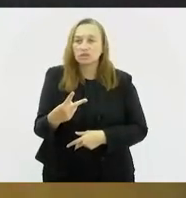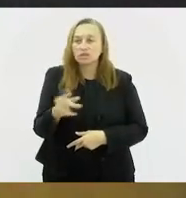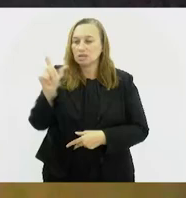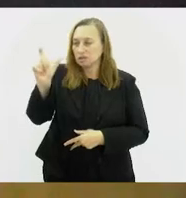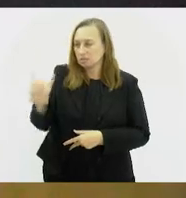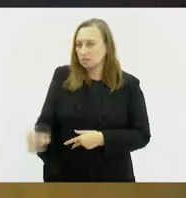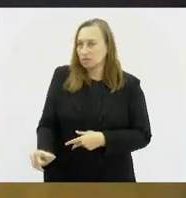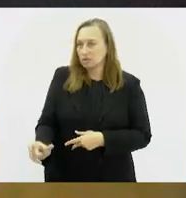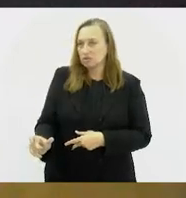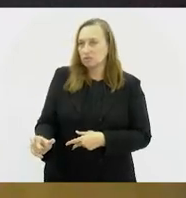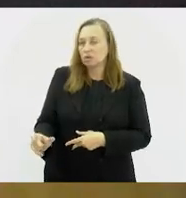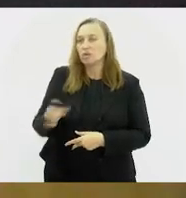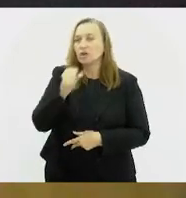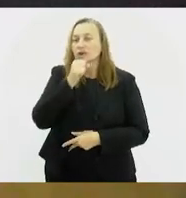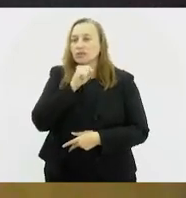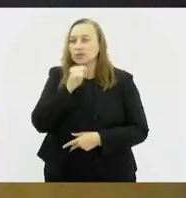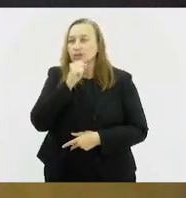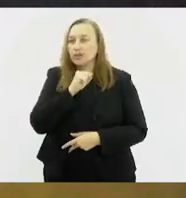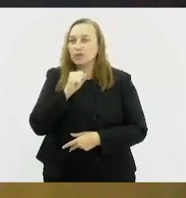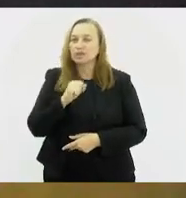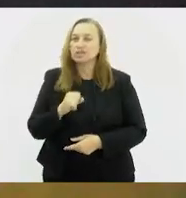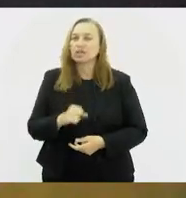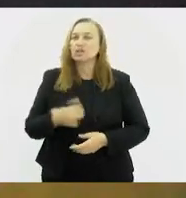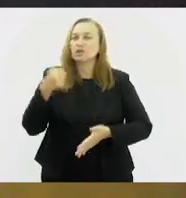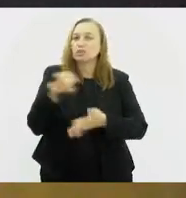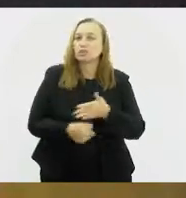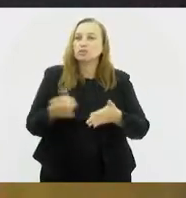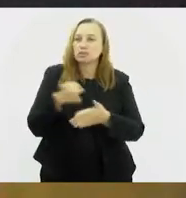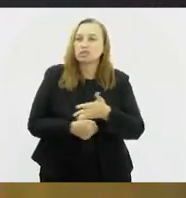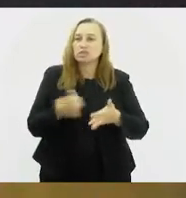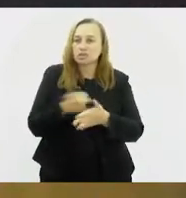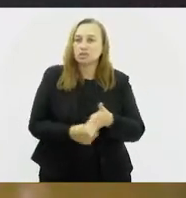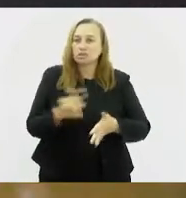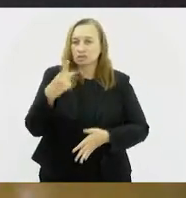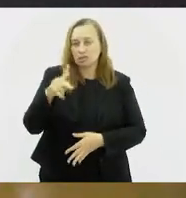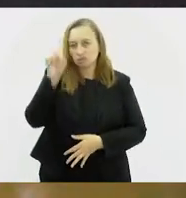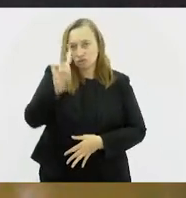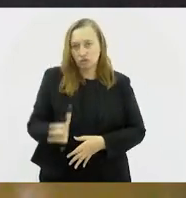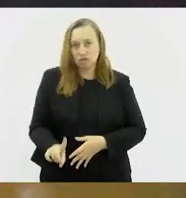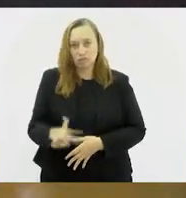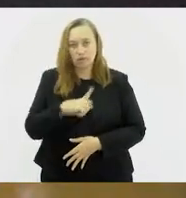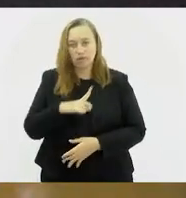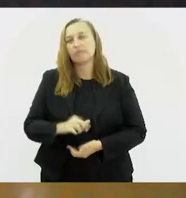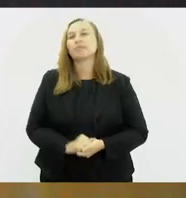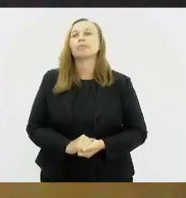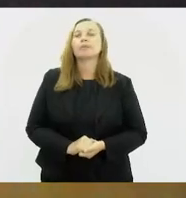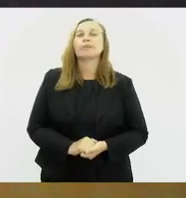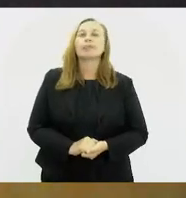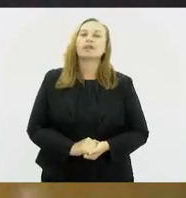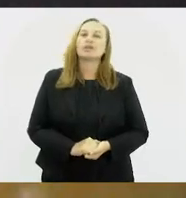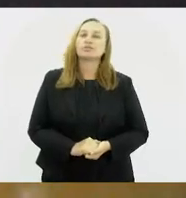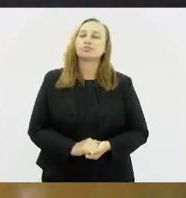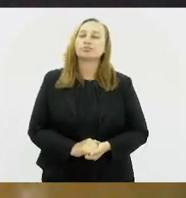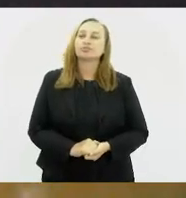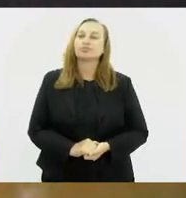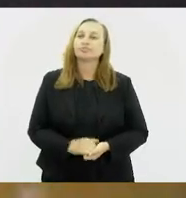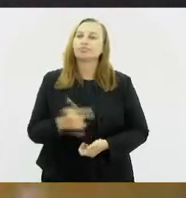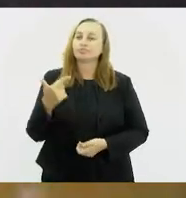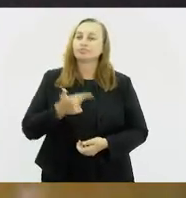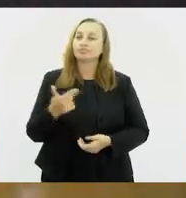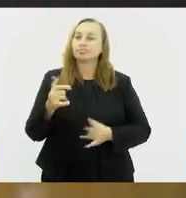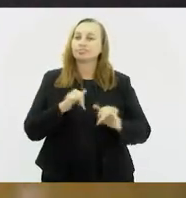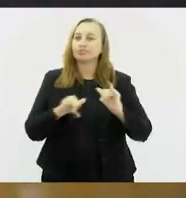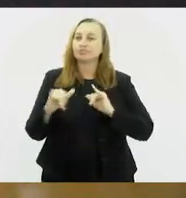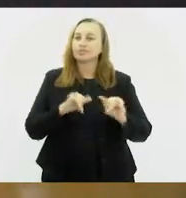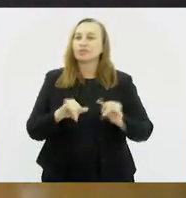idosa tentando garantir, lutando para garantir o seu direito. Segundo dados do